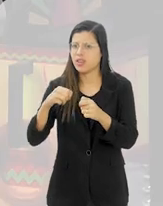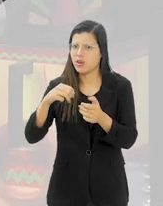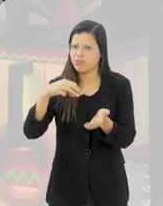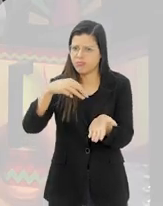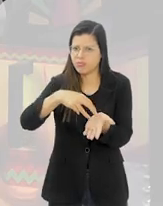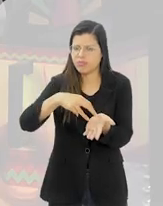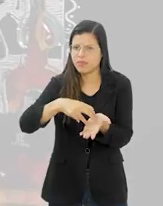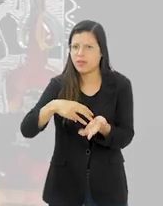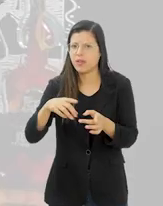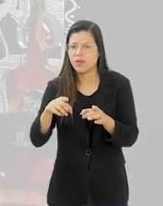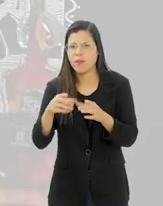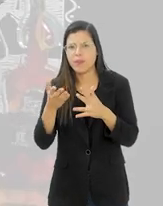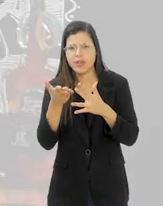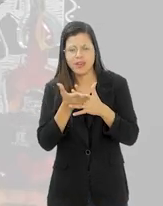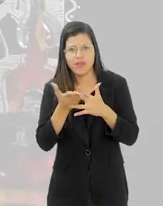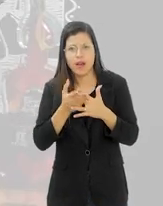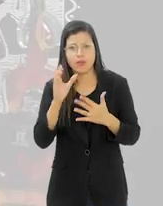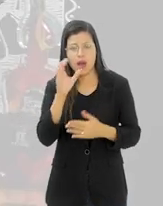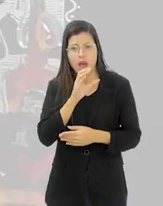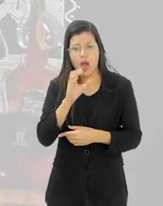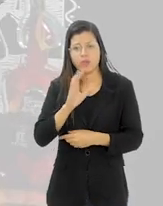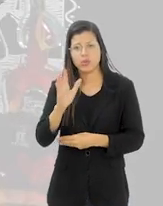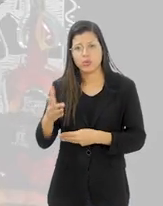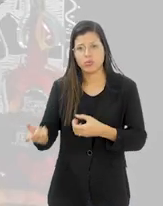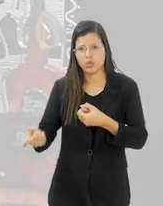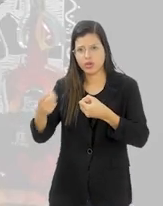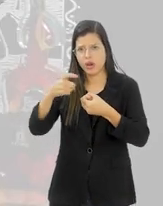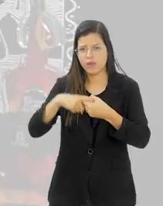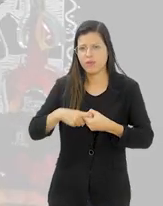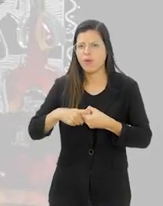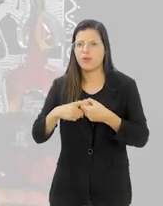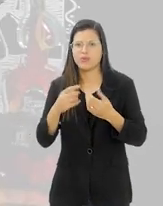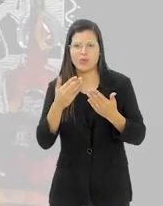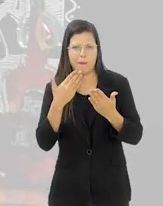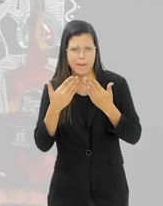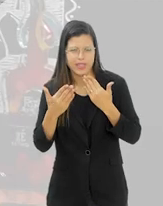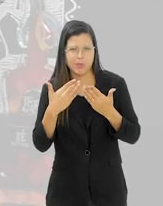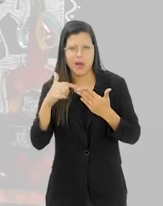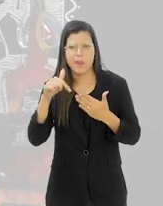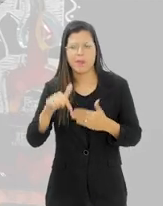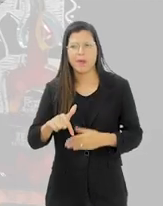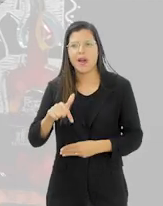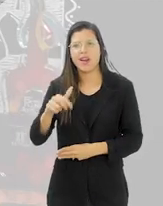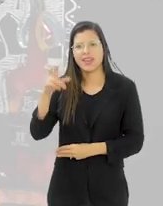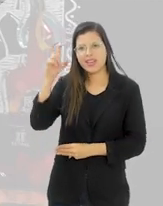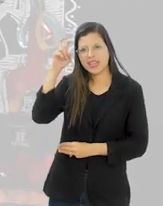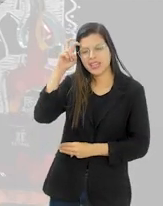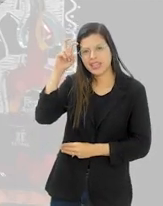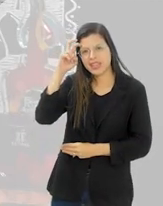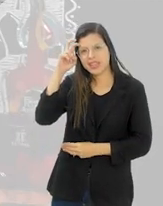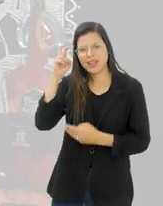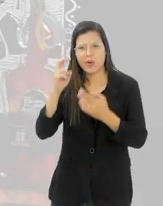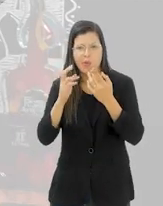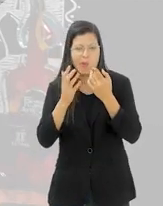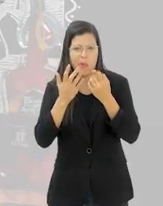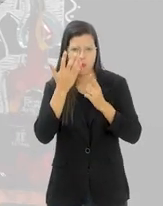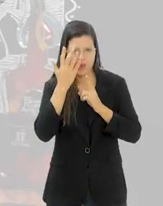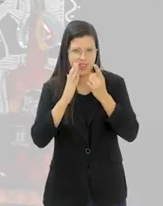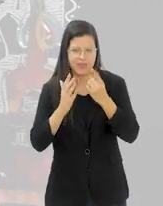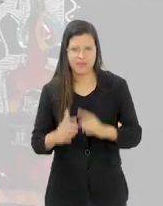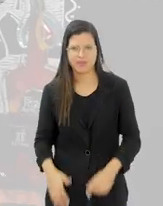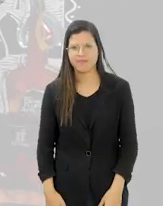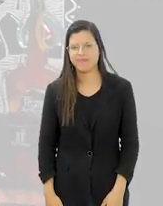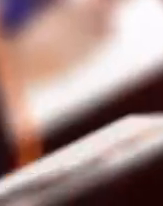seu Sambódromo. Vamos para um rápido intervalo e eu já volto já com mais um bate-papo aqui no Quintas